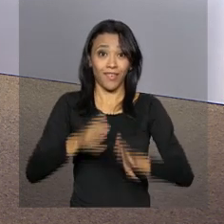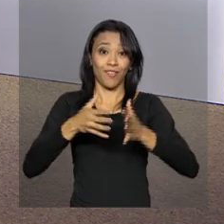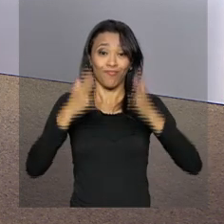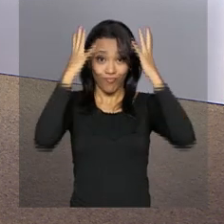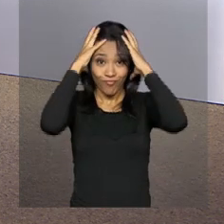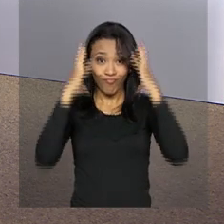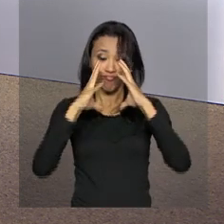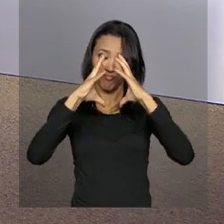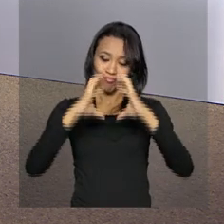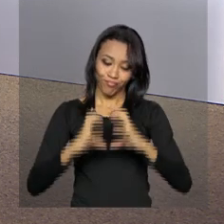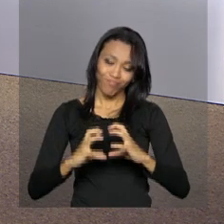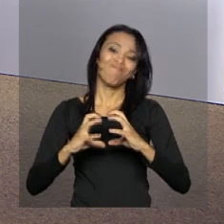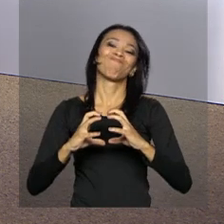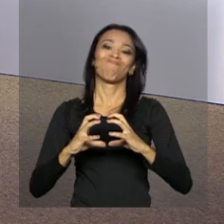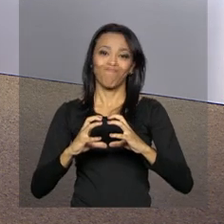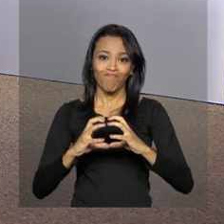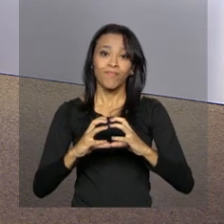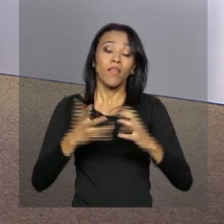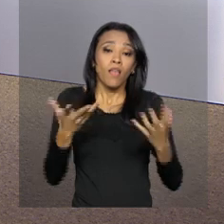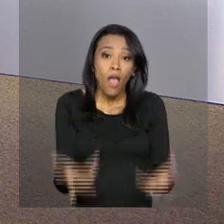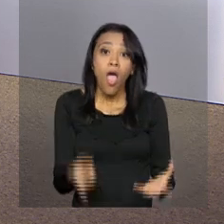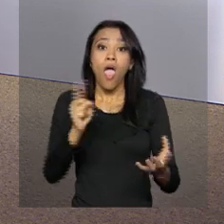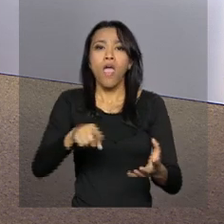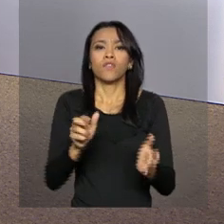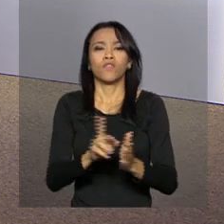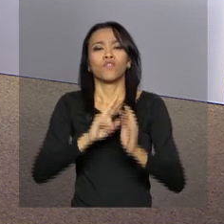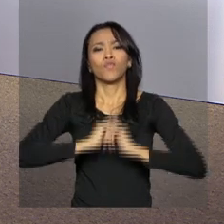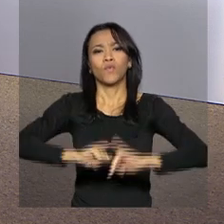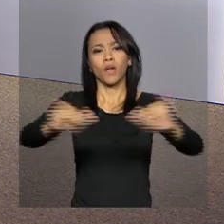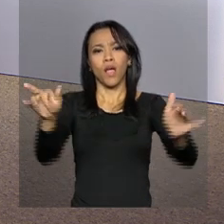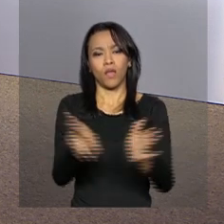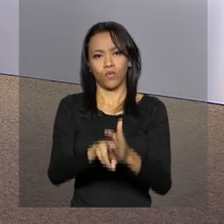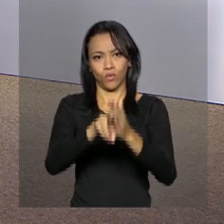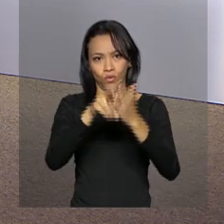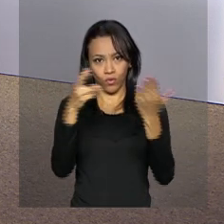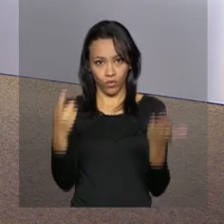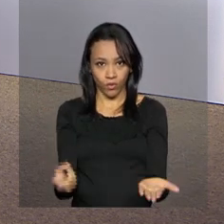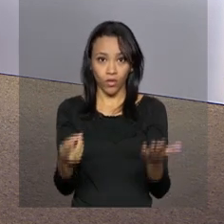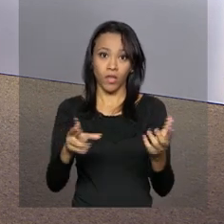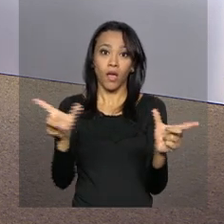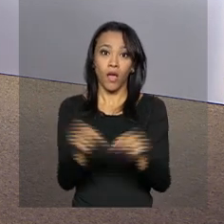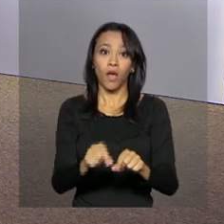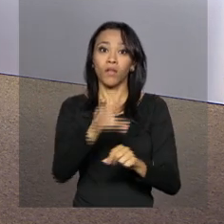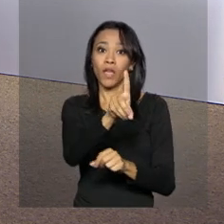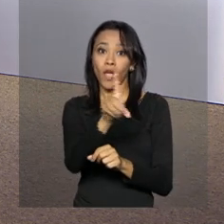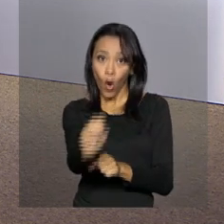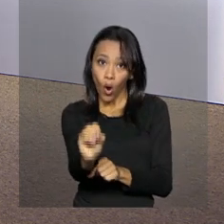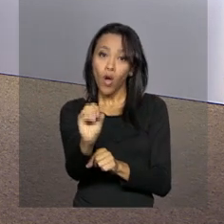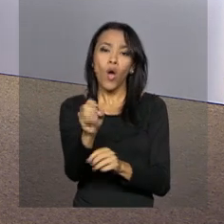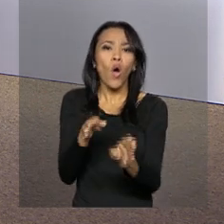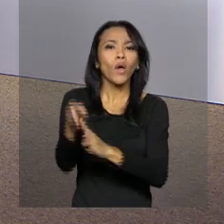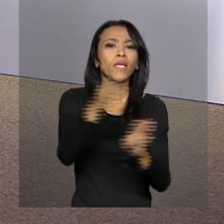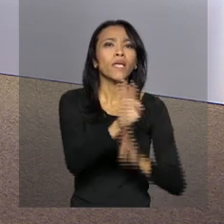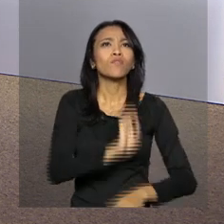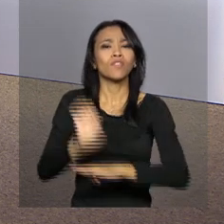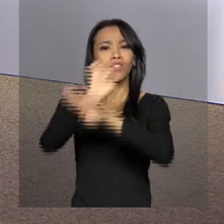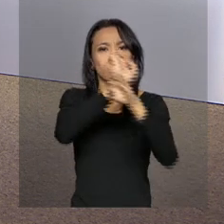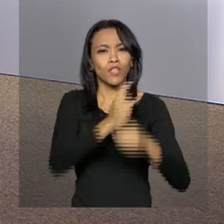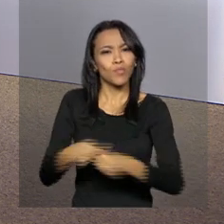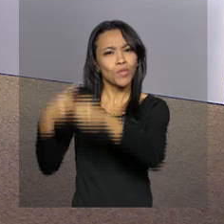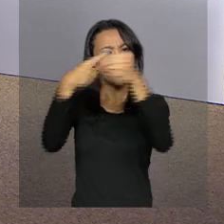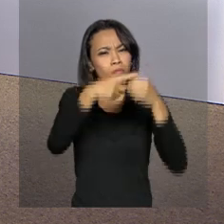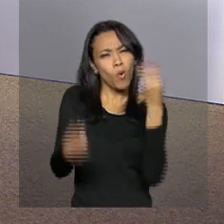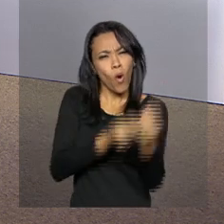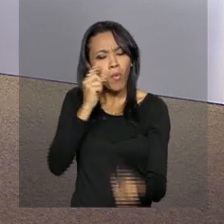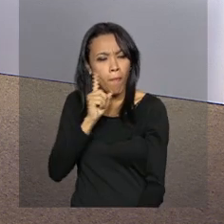de microcefalia a medida publicada no Diário Oficial da União orienta os estados e municípios sobre a organização e o fluxo para o